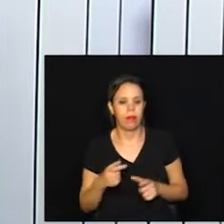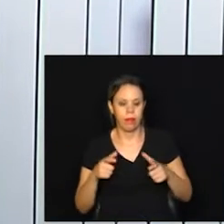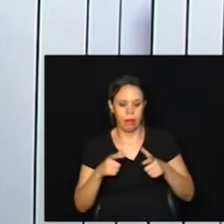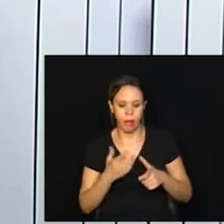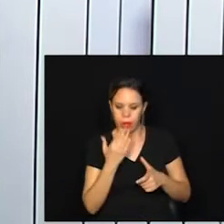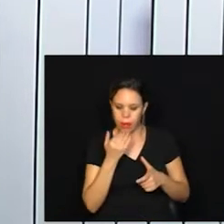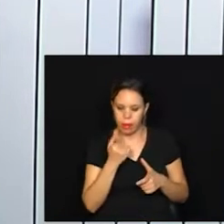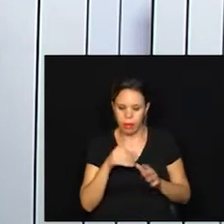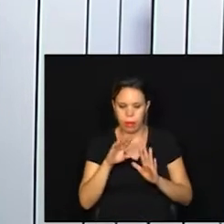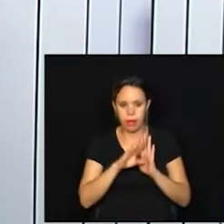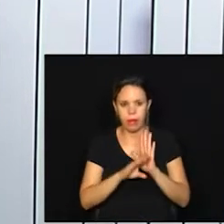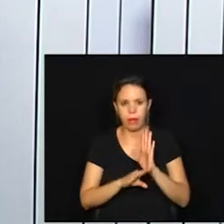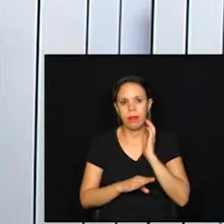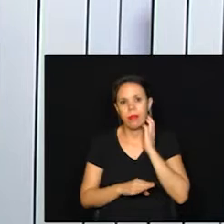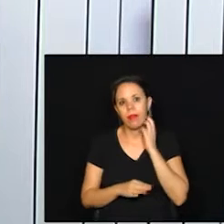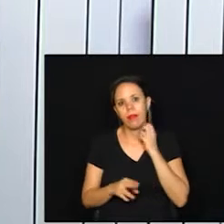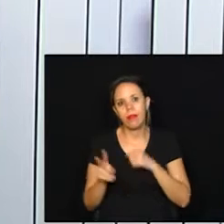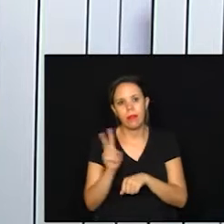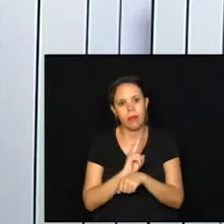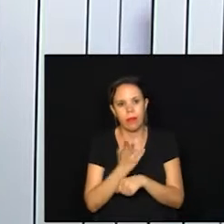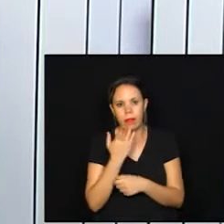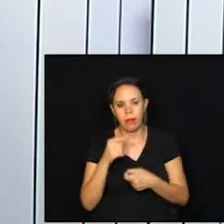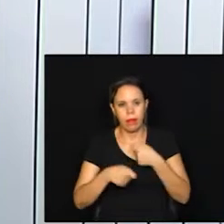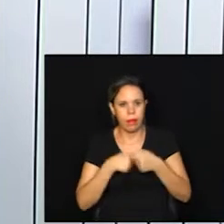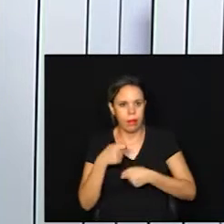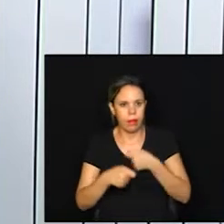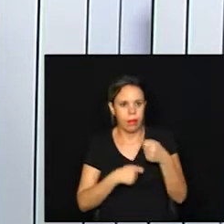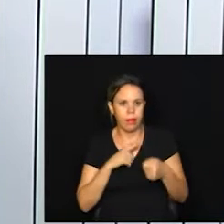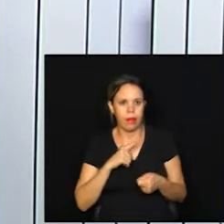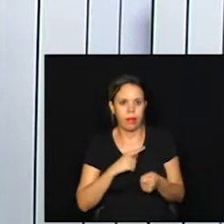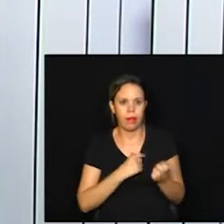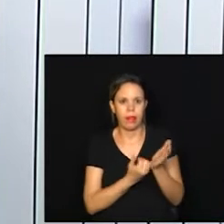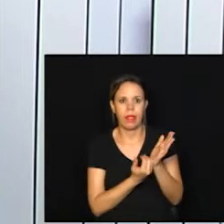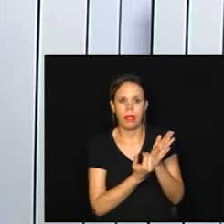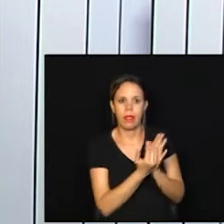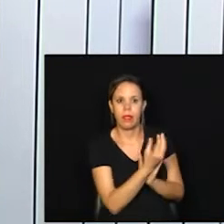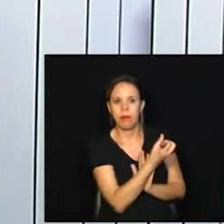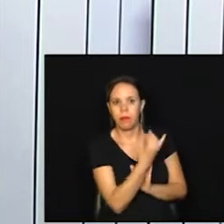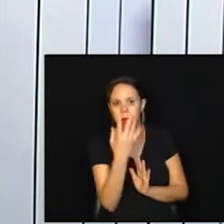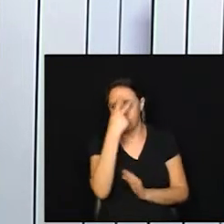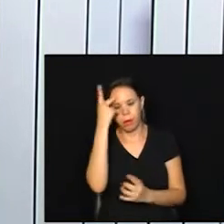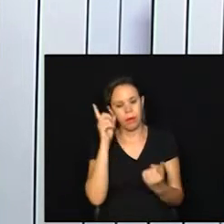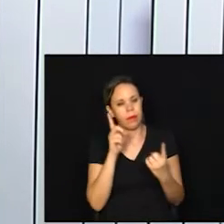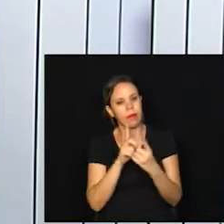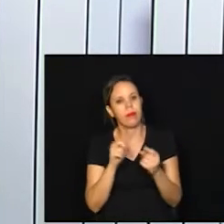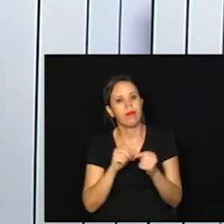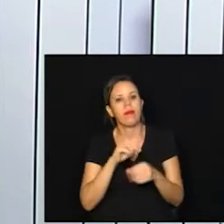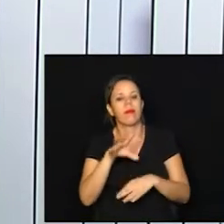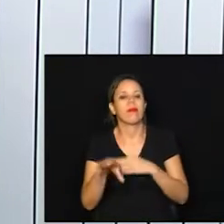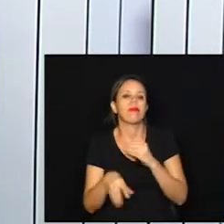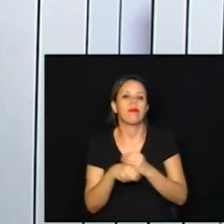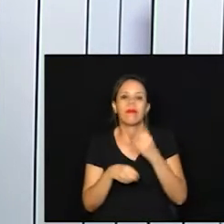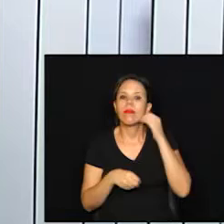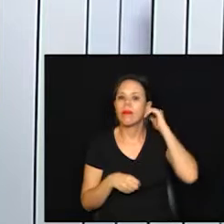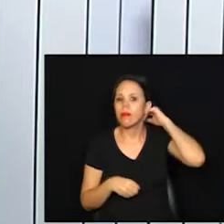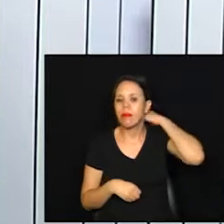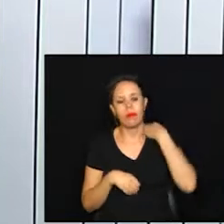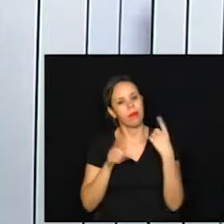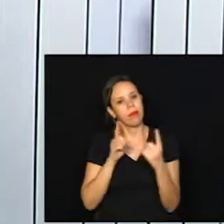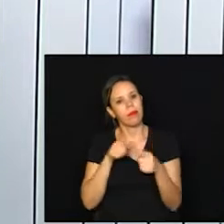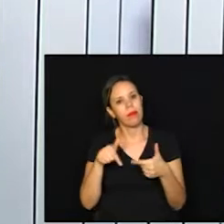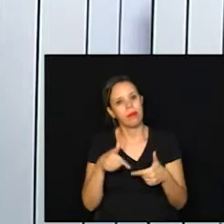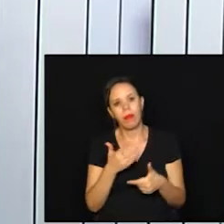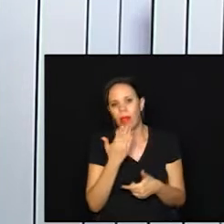o programa de segurança alimentar, teve um aumento na demanda, já que foram implementados os serviços